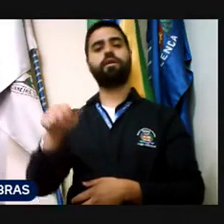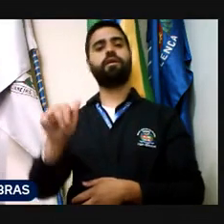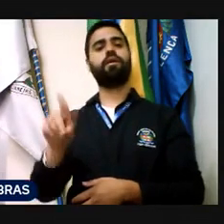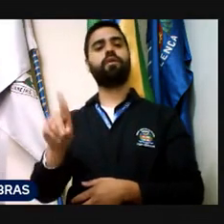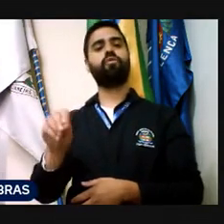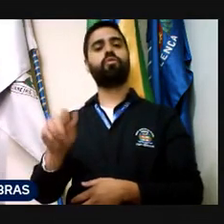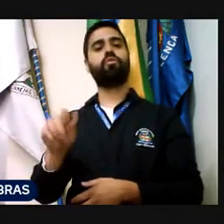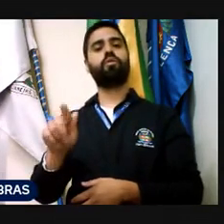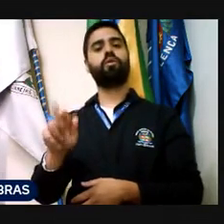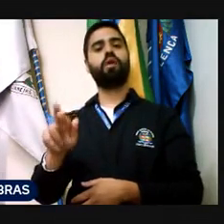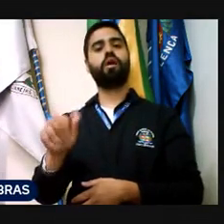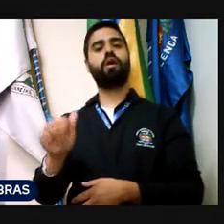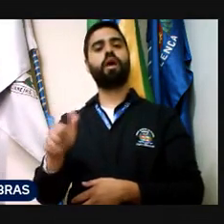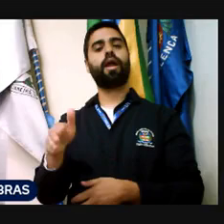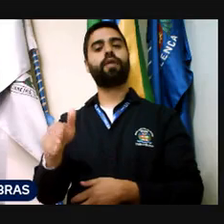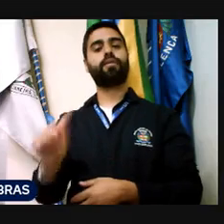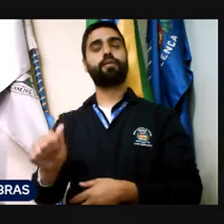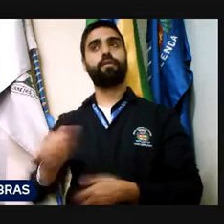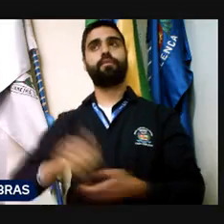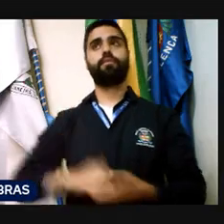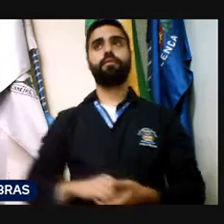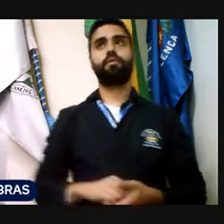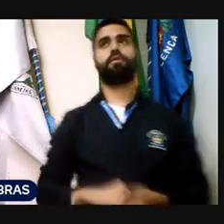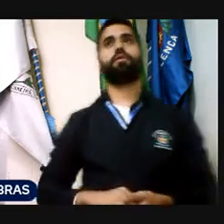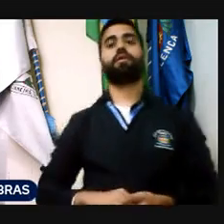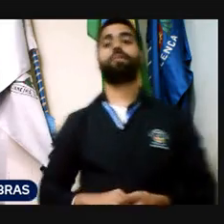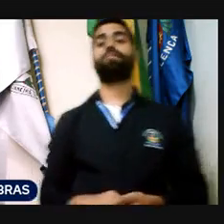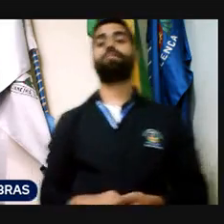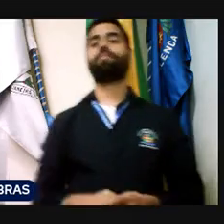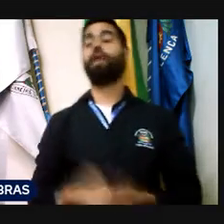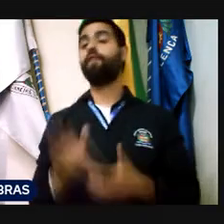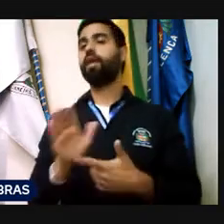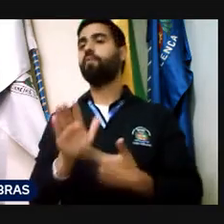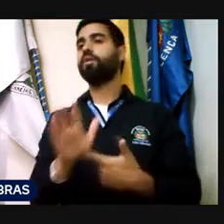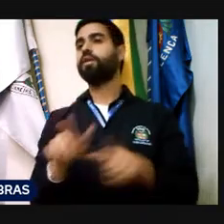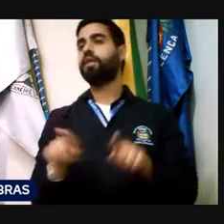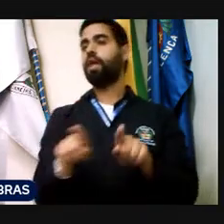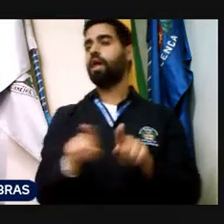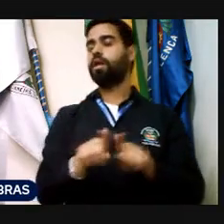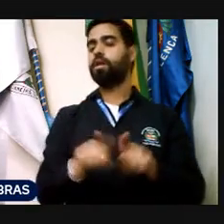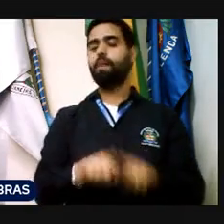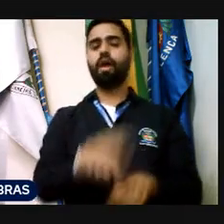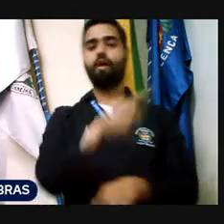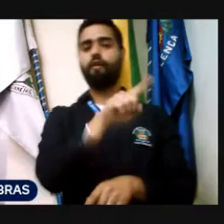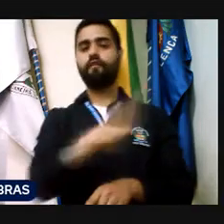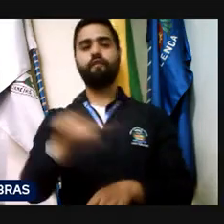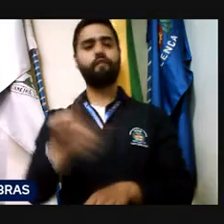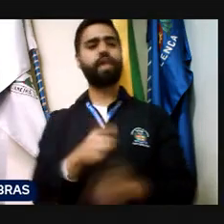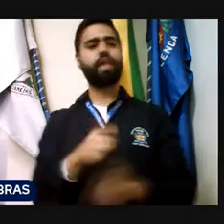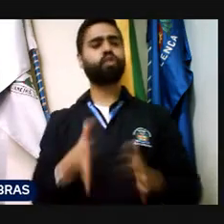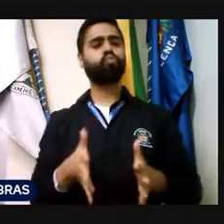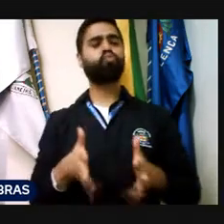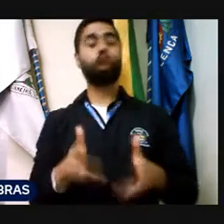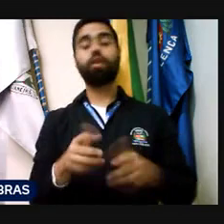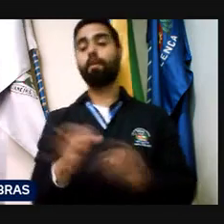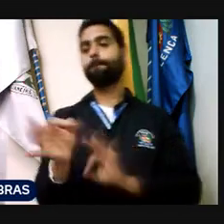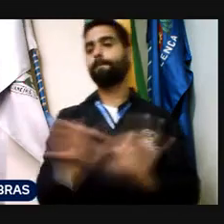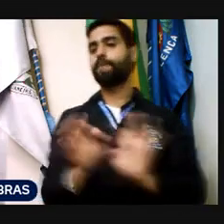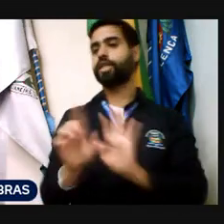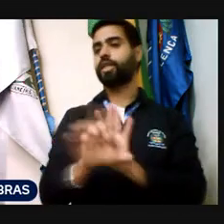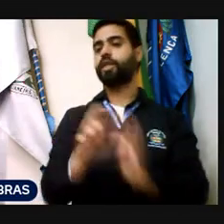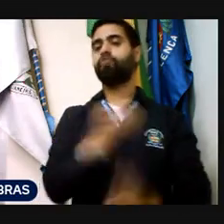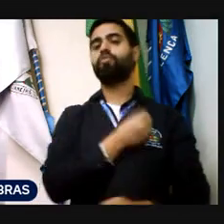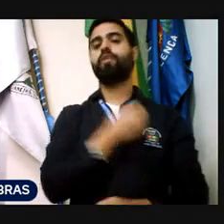artigo 69, inciso 4 da Lei Orgânica do Município, vem apresentar tempestivamente veto total ao projeto de lei